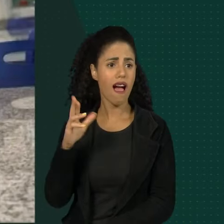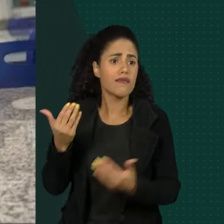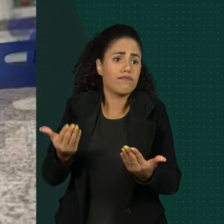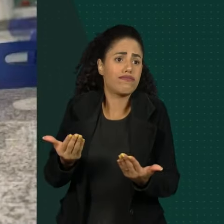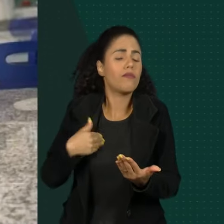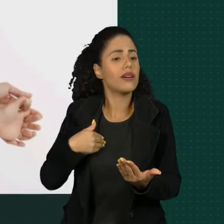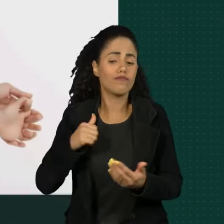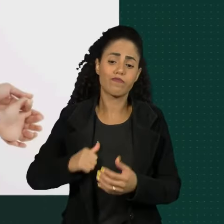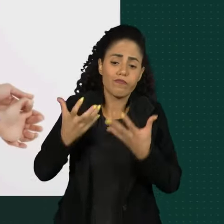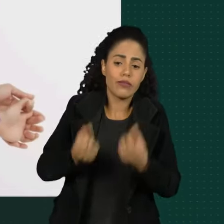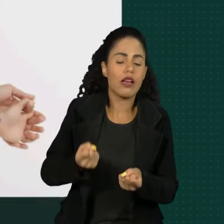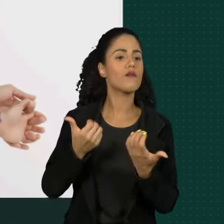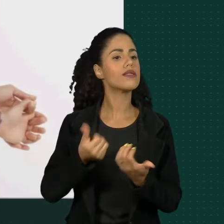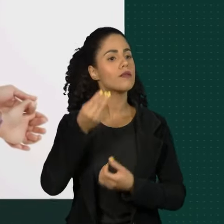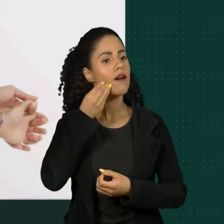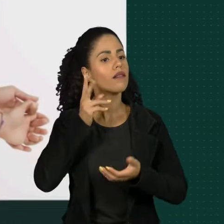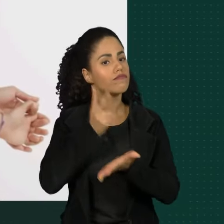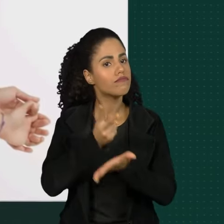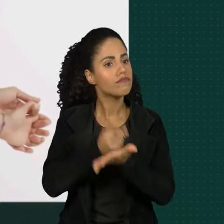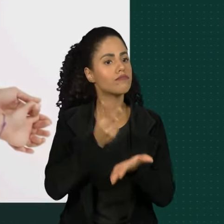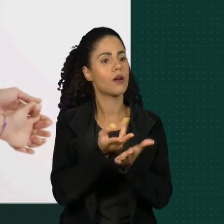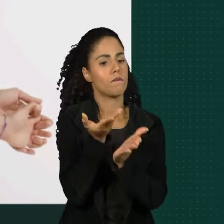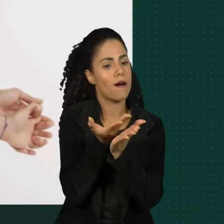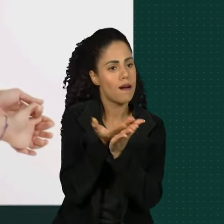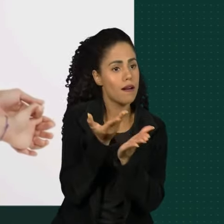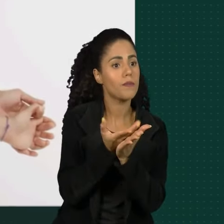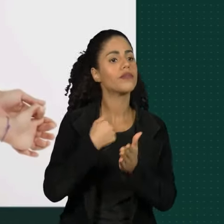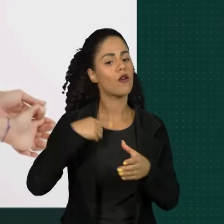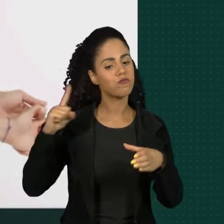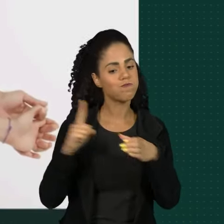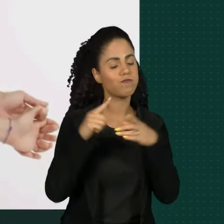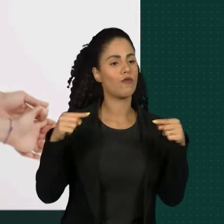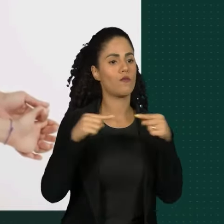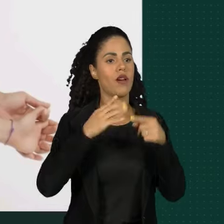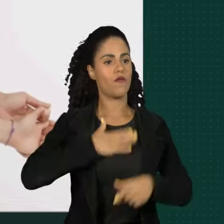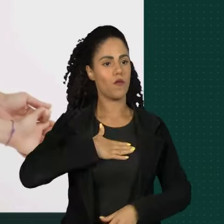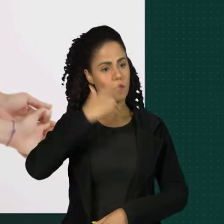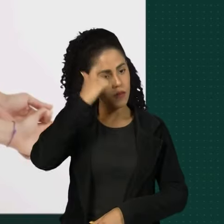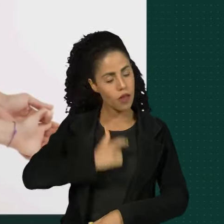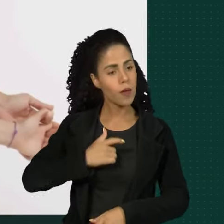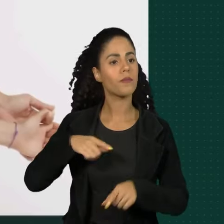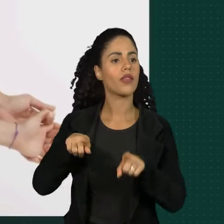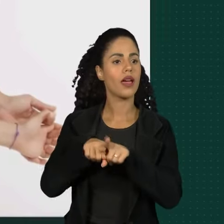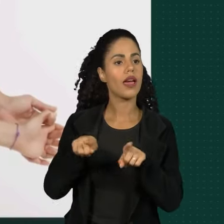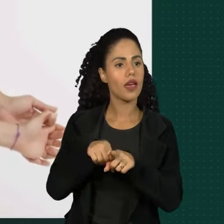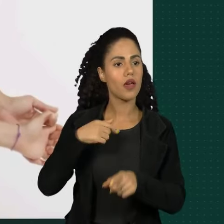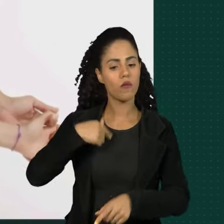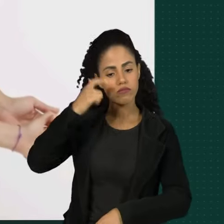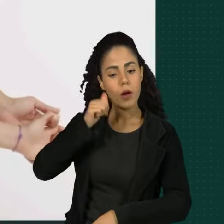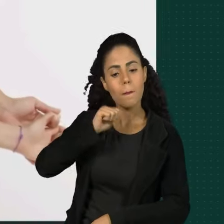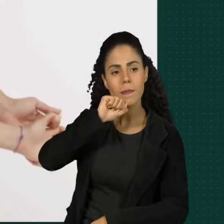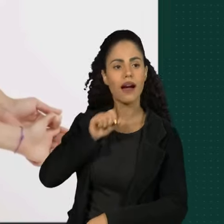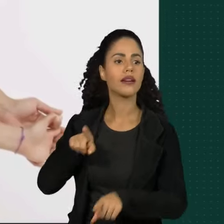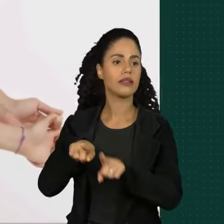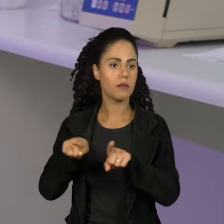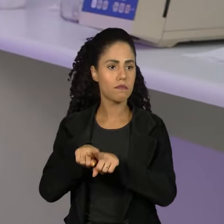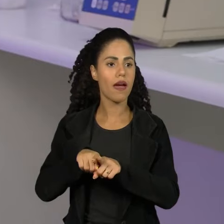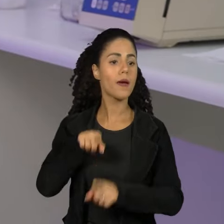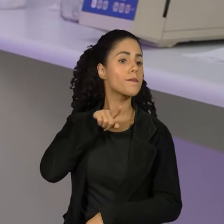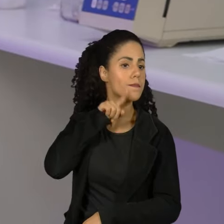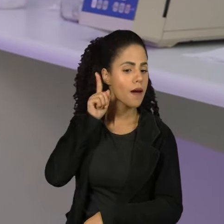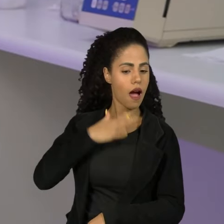afirmativas para permanência de estudantes, então eu me enquadrei, né, como mãe, como parda, recebi a bolsa, me